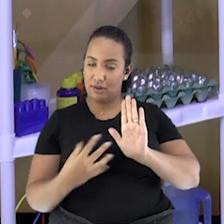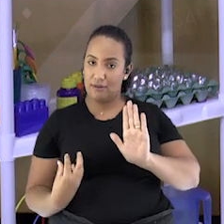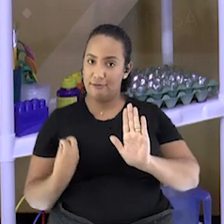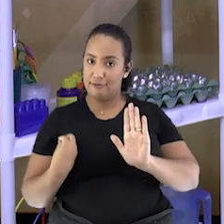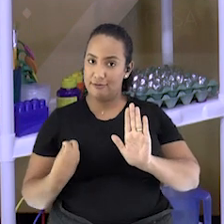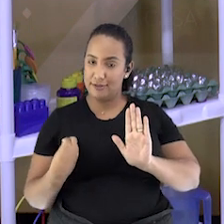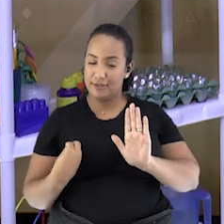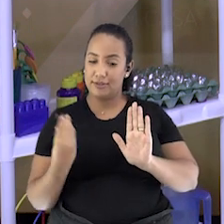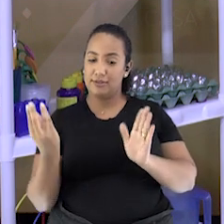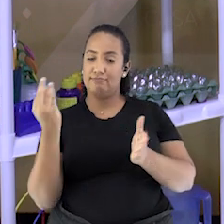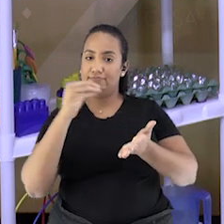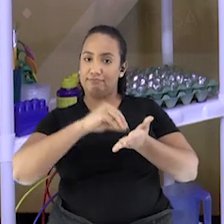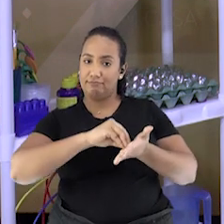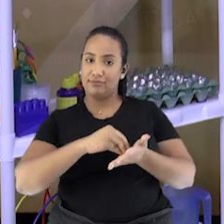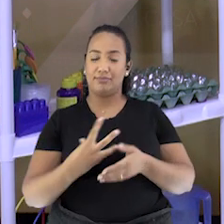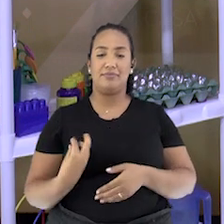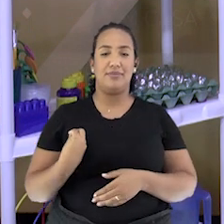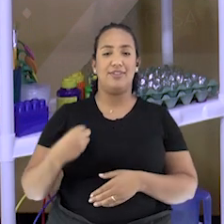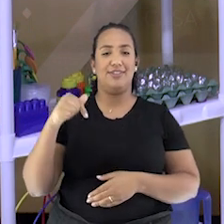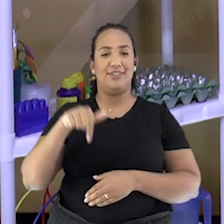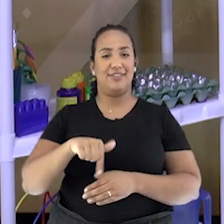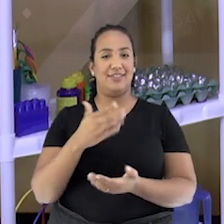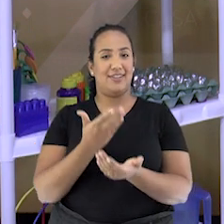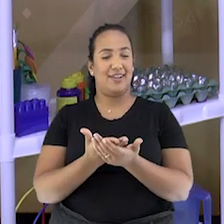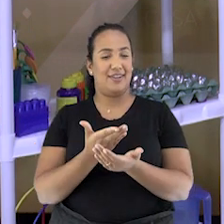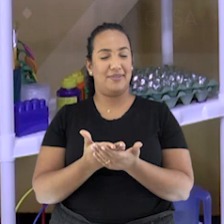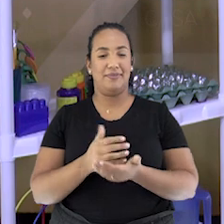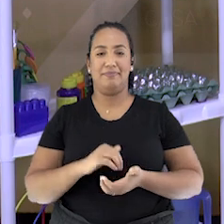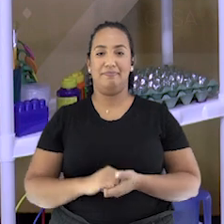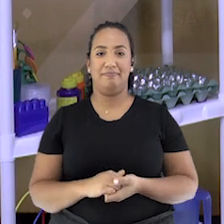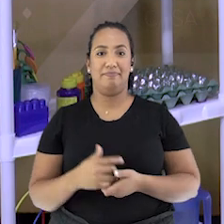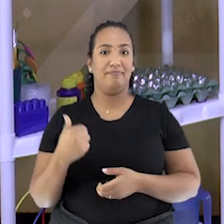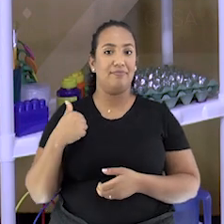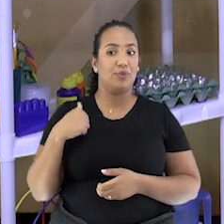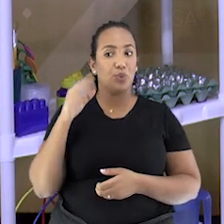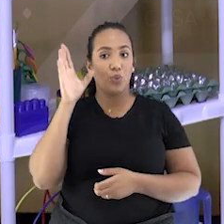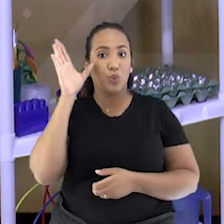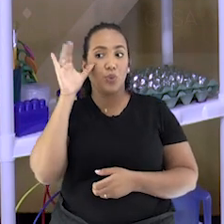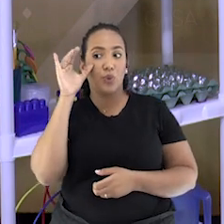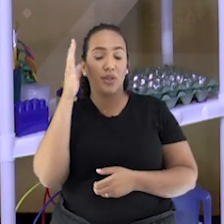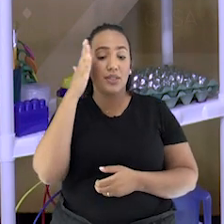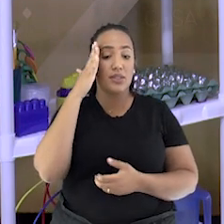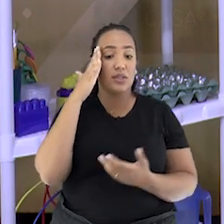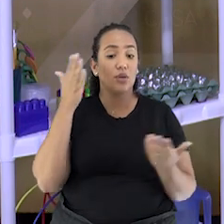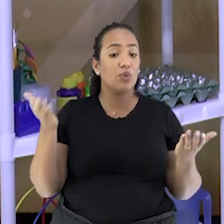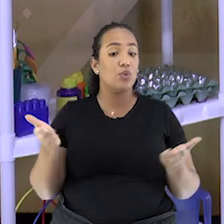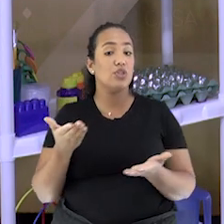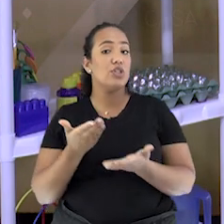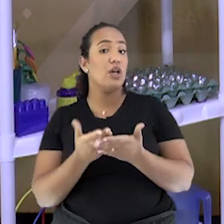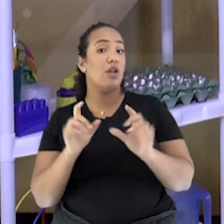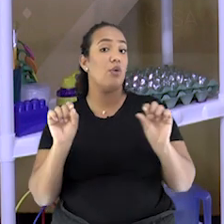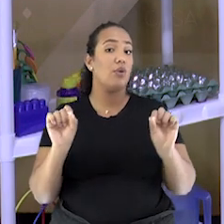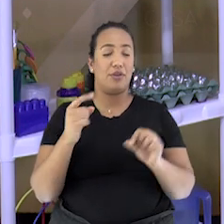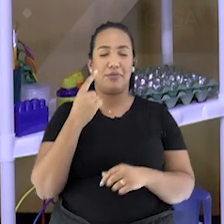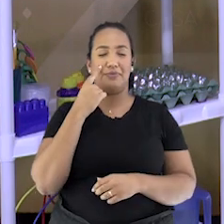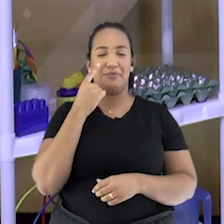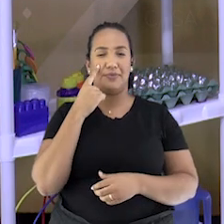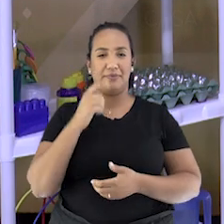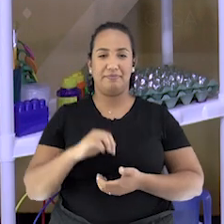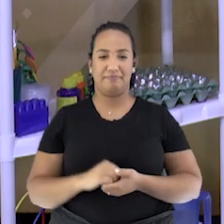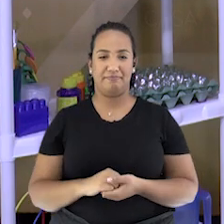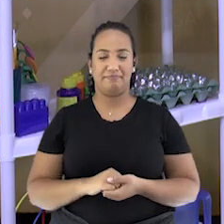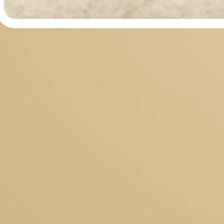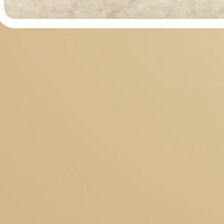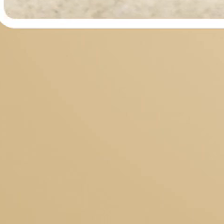presença e confirma que você esteve aqui juntinho conosco. Eu estou curiosa para saber o que teremos aqui hoje. Então, roda o vídeo